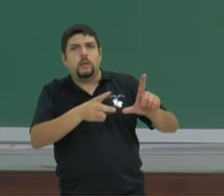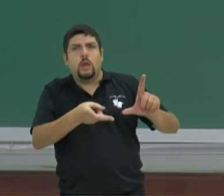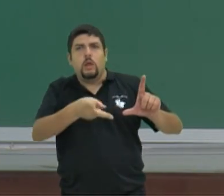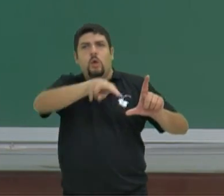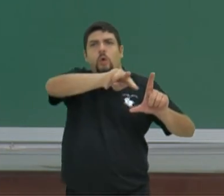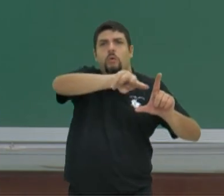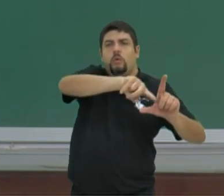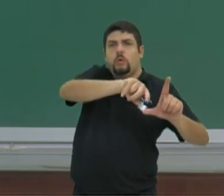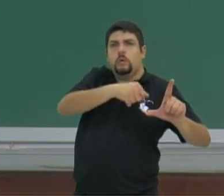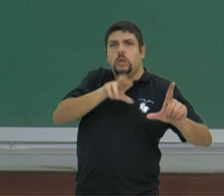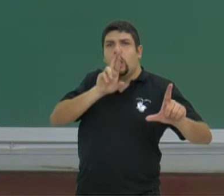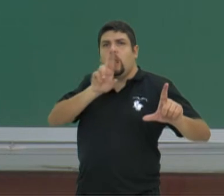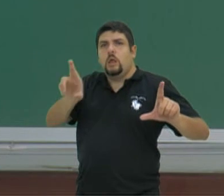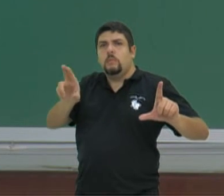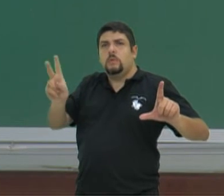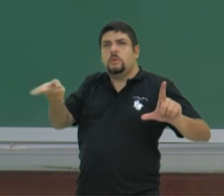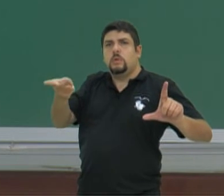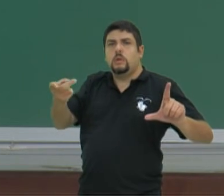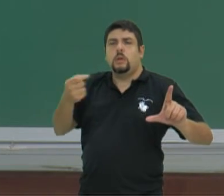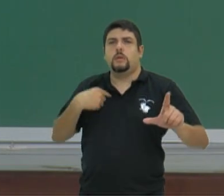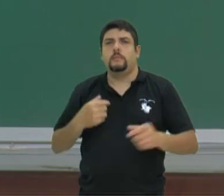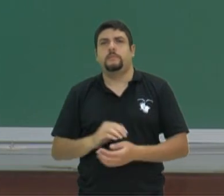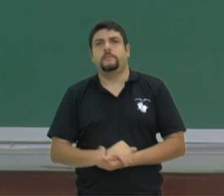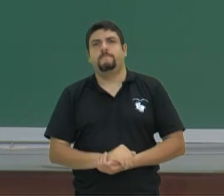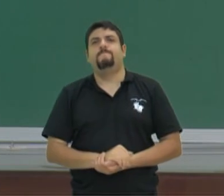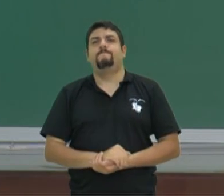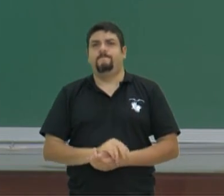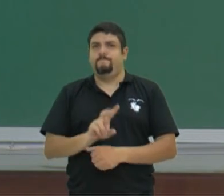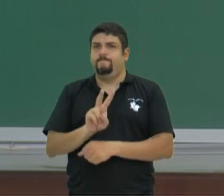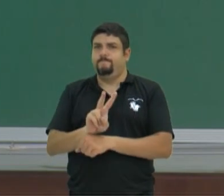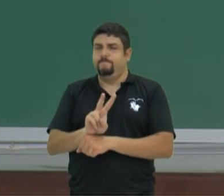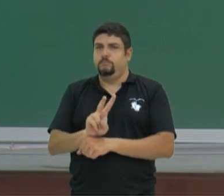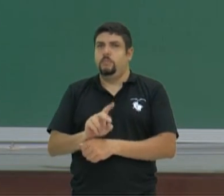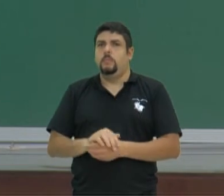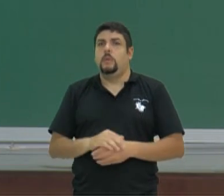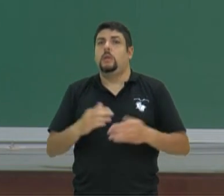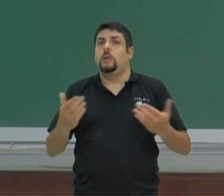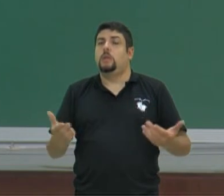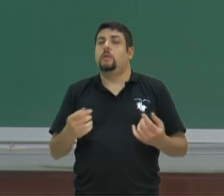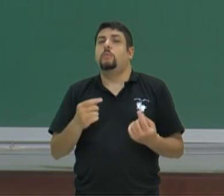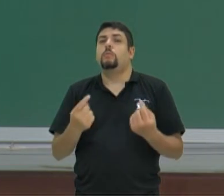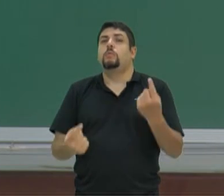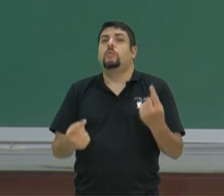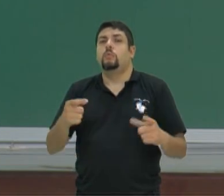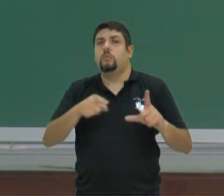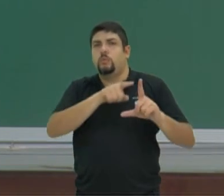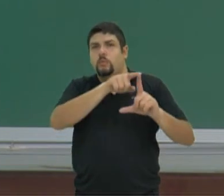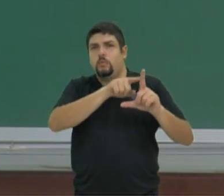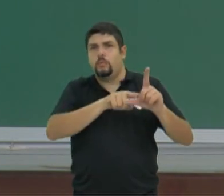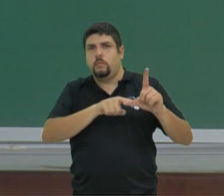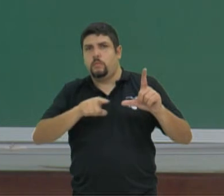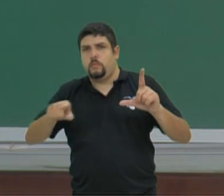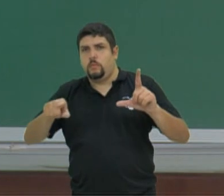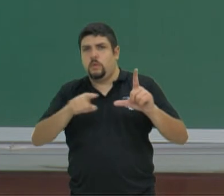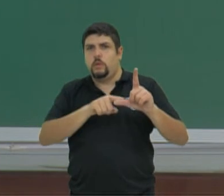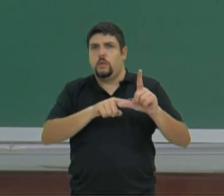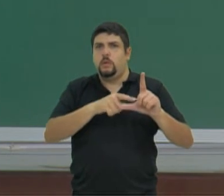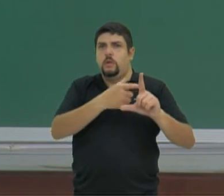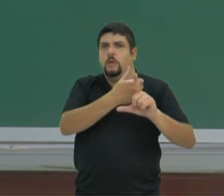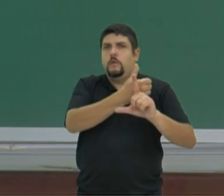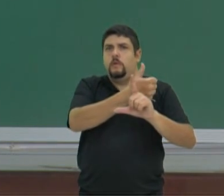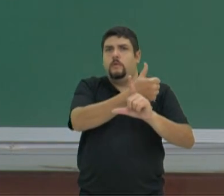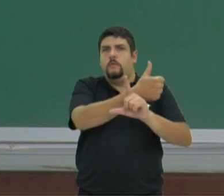simples acaba se tornando um exercício com resposta errada. Tá? Então, o correto é que eu tenho 21 pessoas